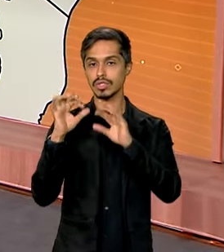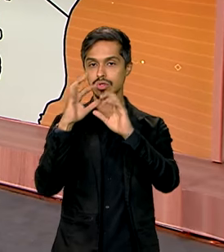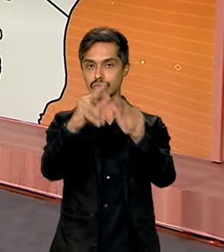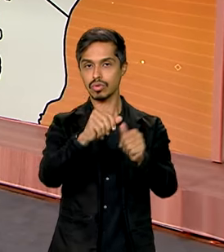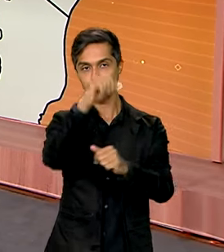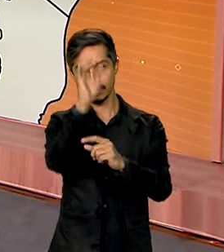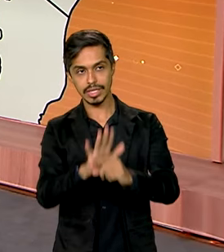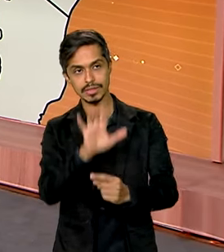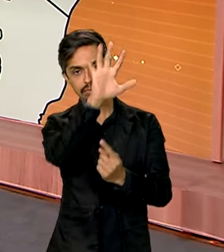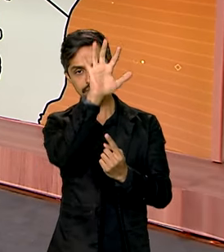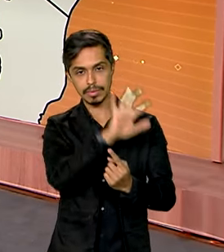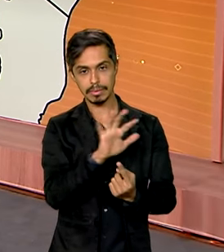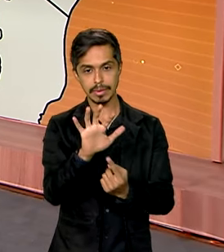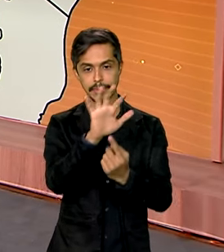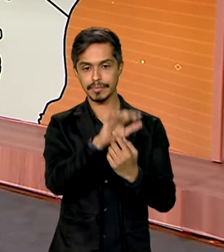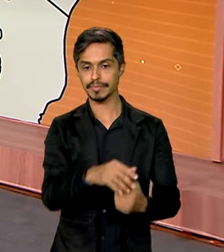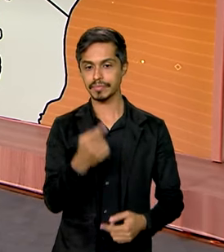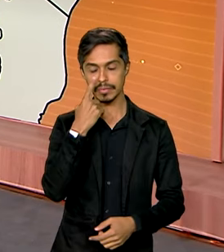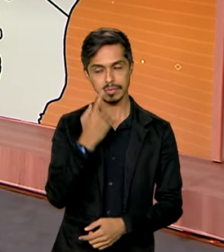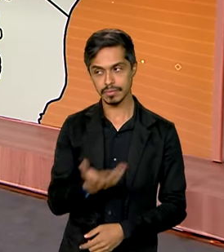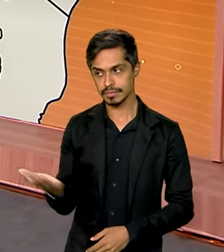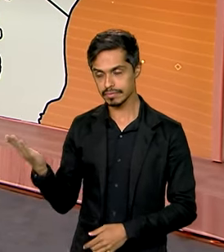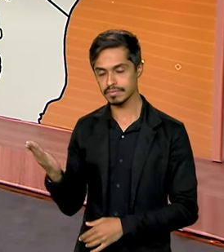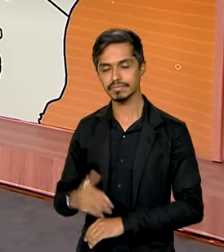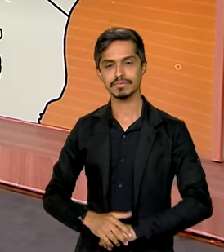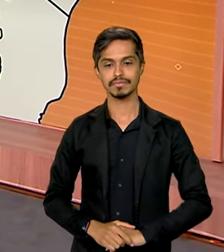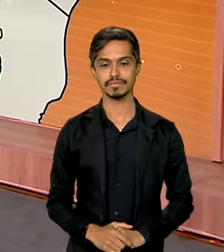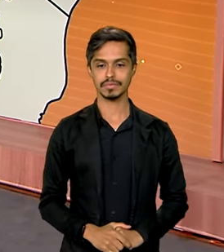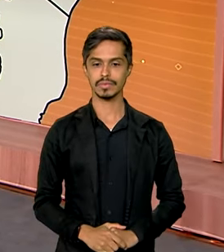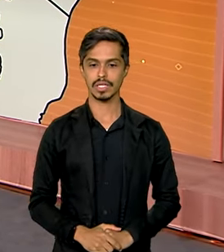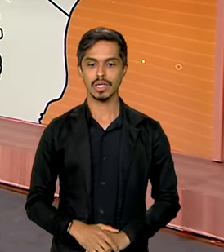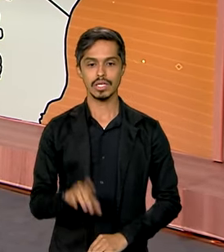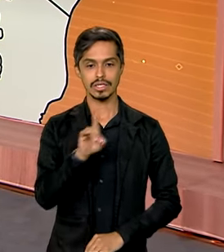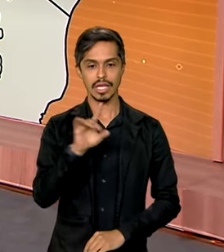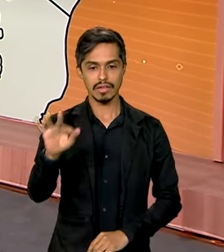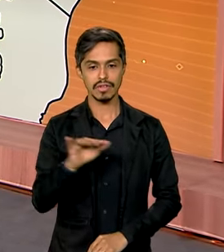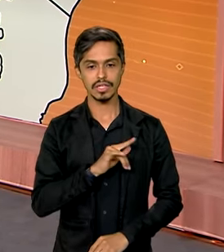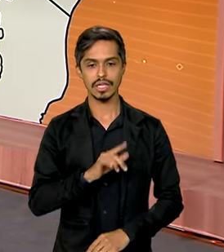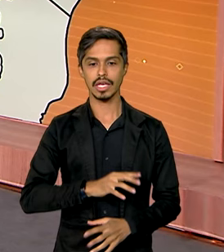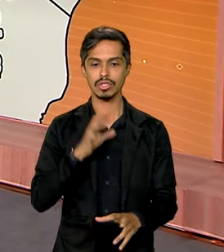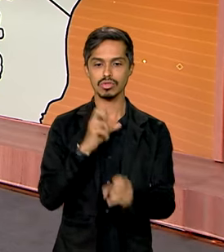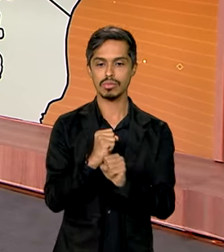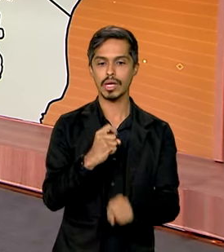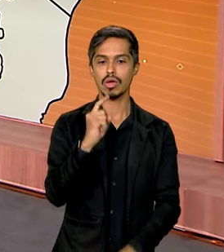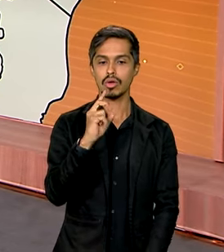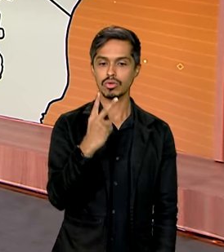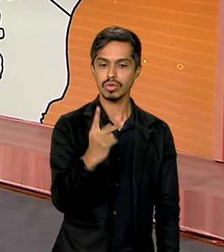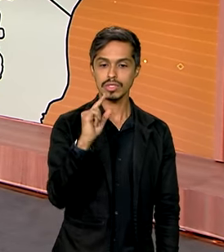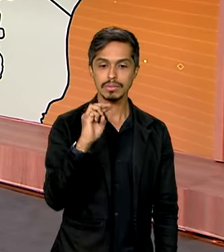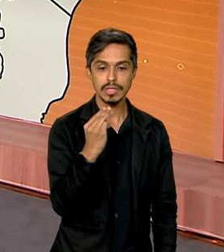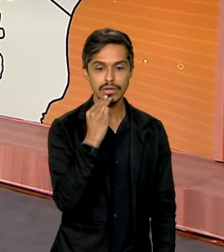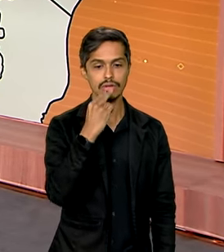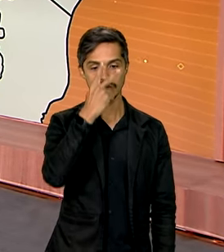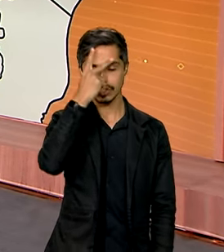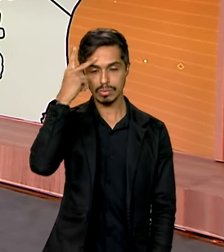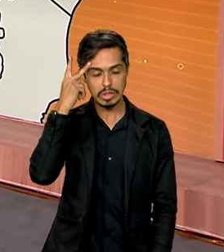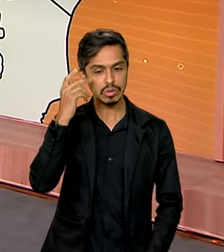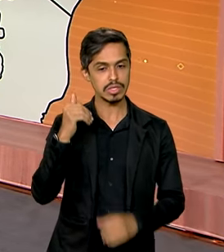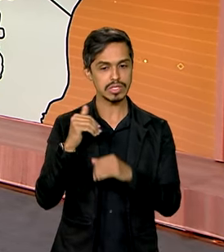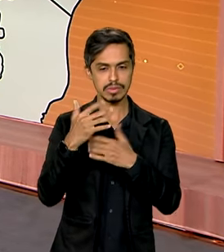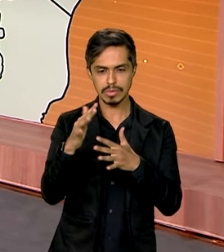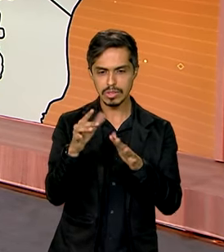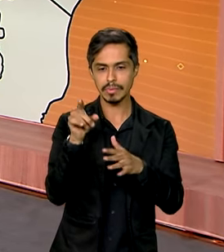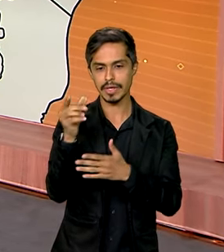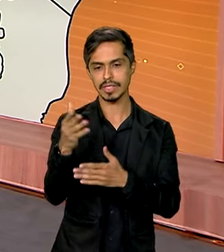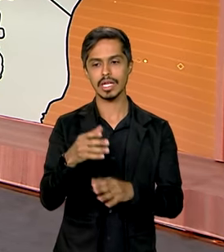aqui no telão? DF tem uma população de mais de 2 milhões e 800 mil pessoas. Isso aí são os dados